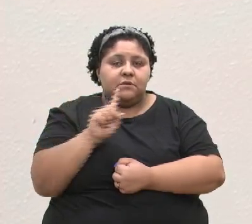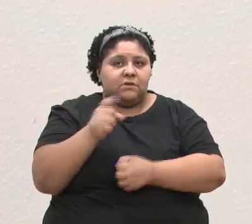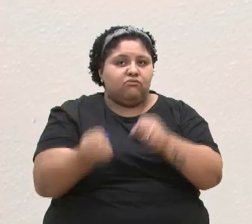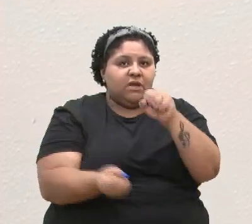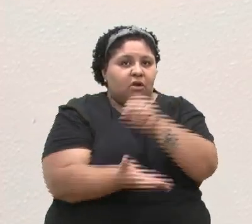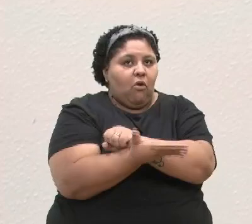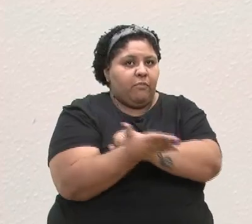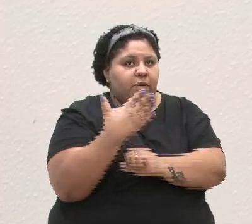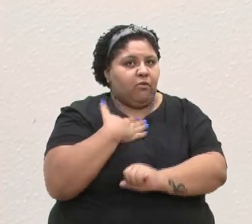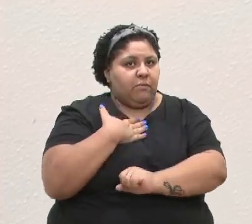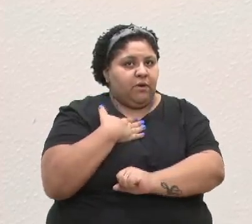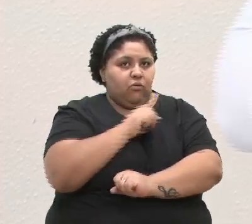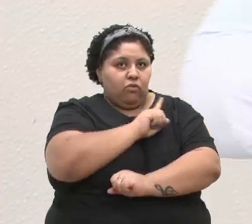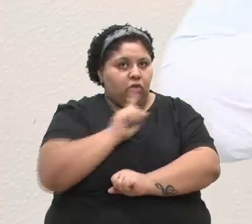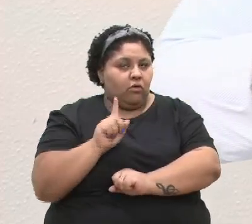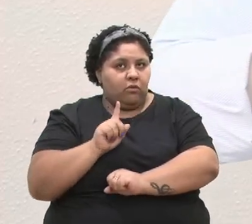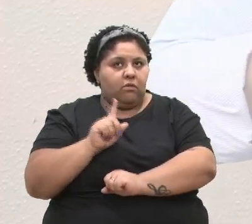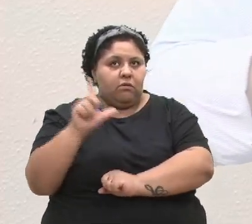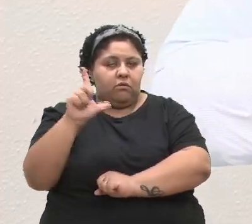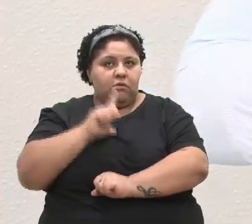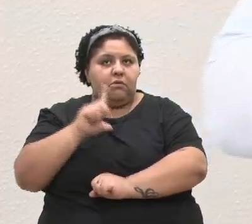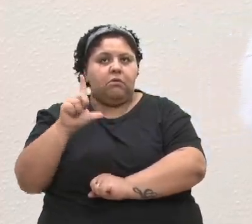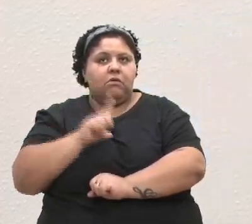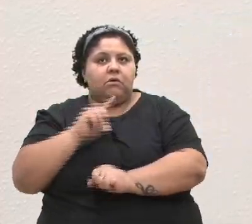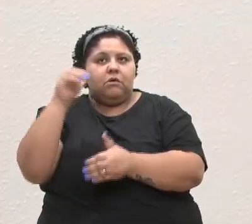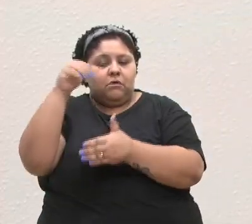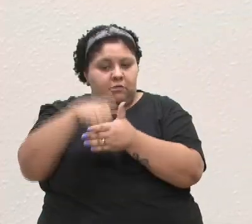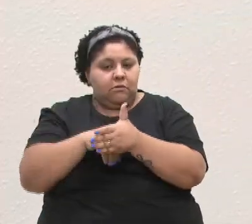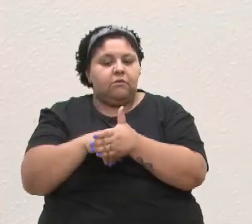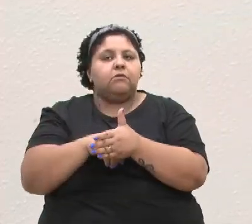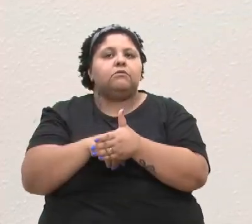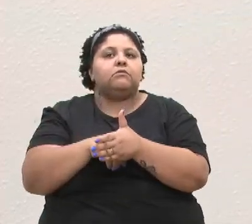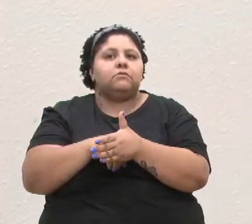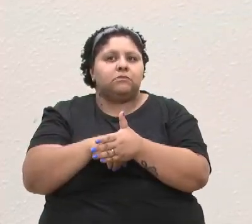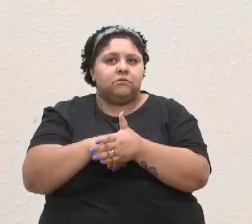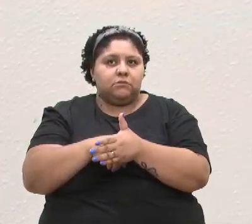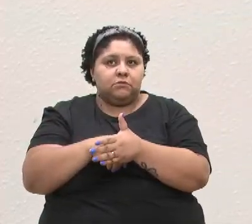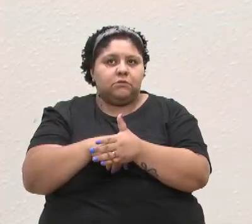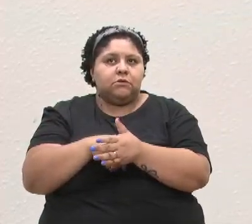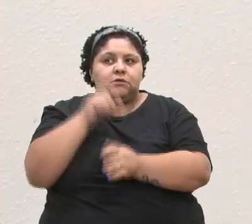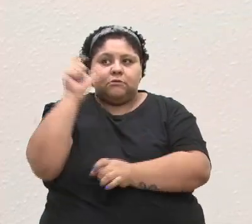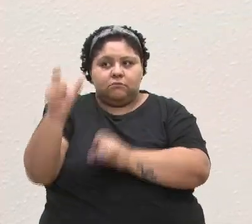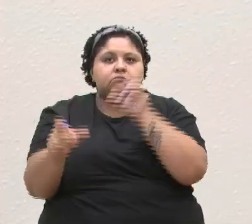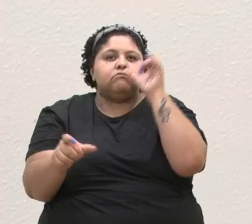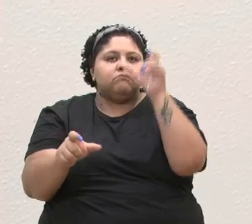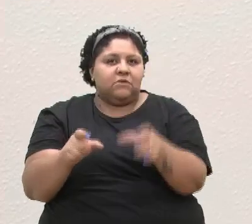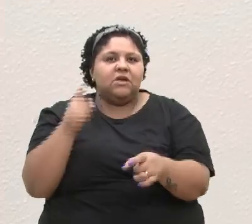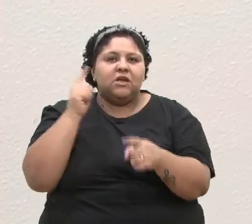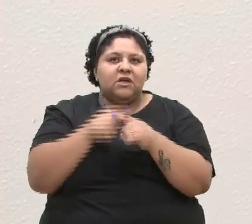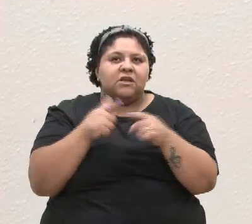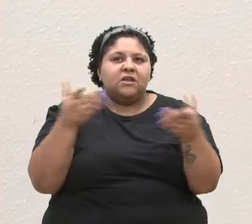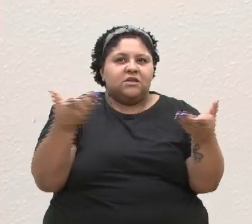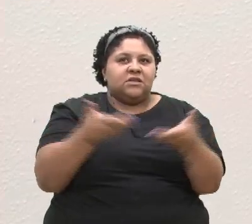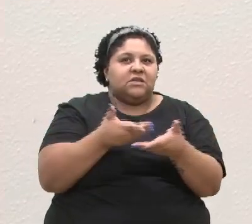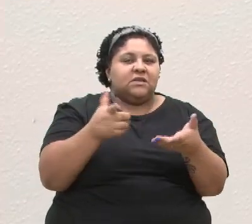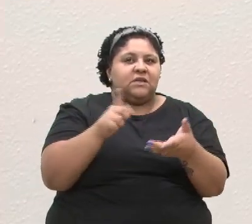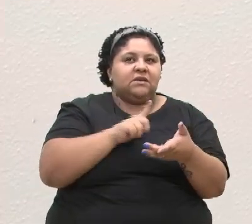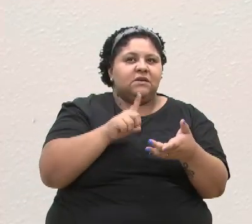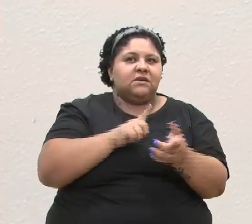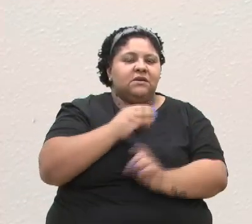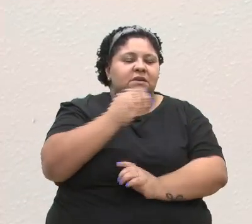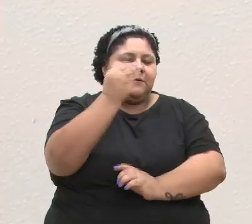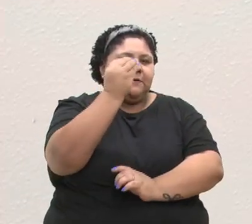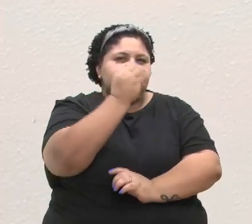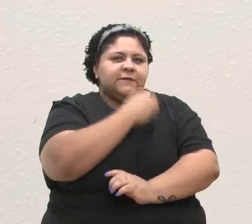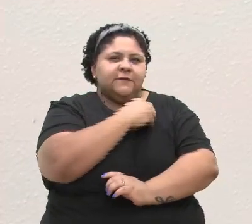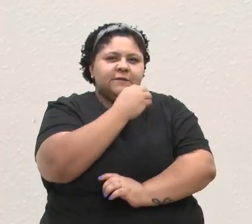tranquilo. Eu acho que tem que ser no voto mesmo, e com certeza absoluta as pessoas, porque já tem muitos arrependidos. Eu